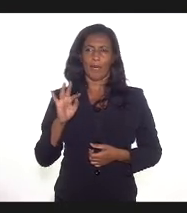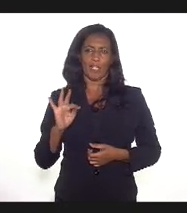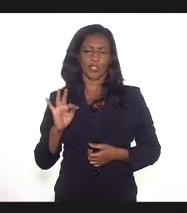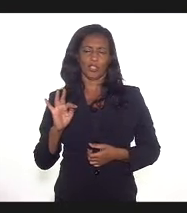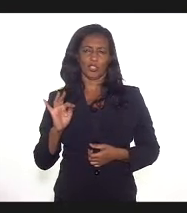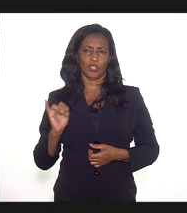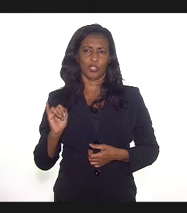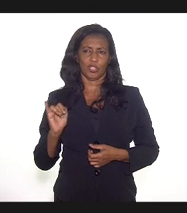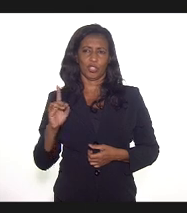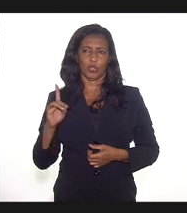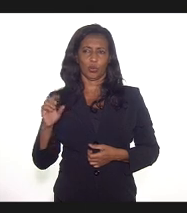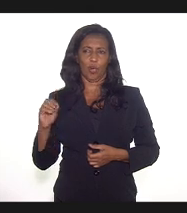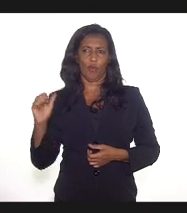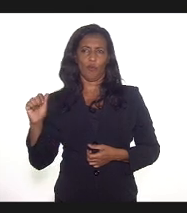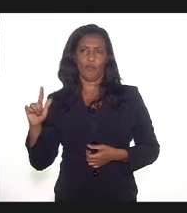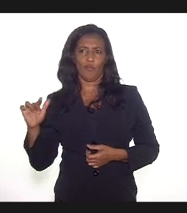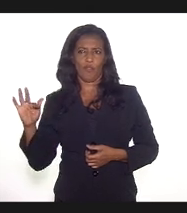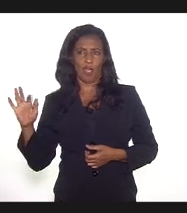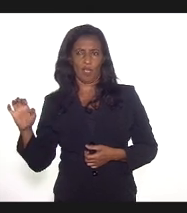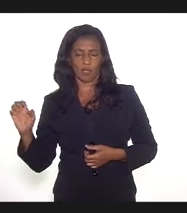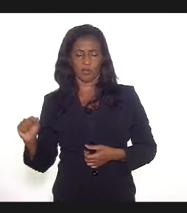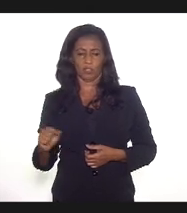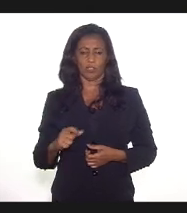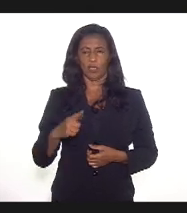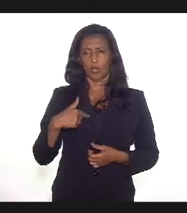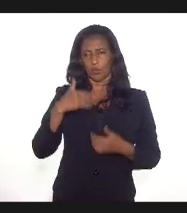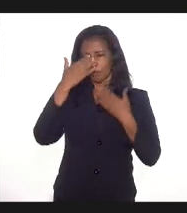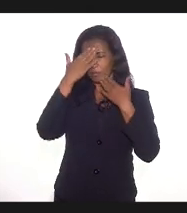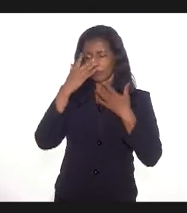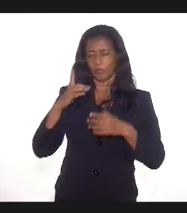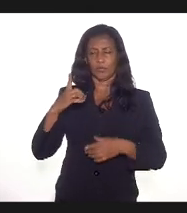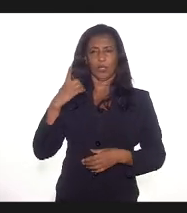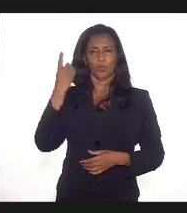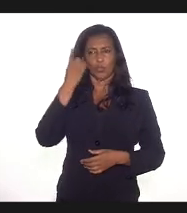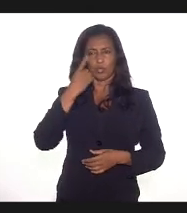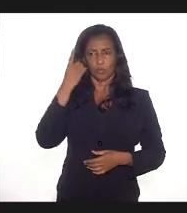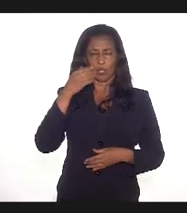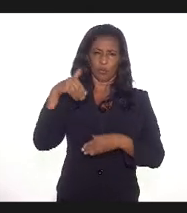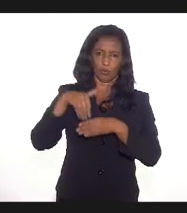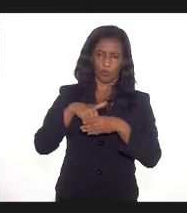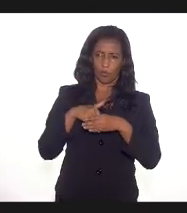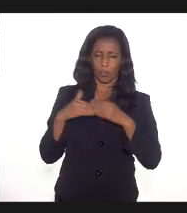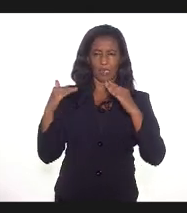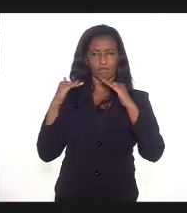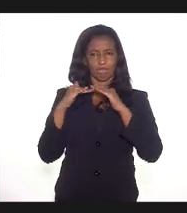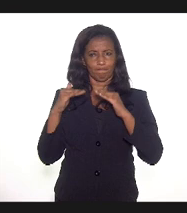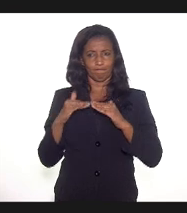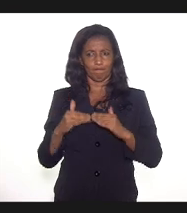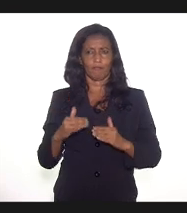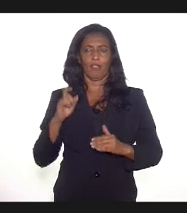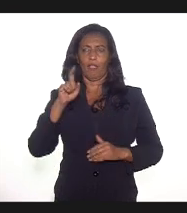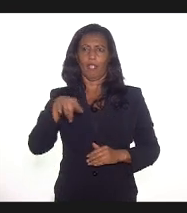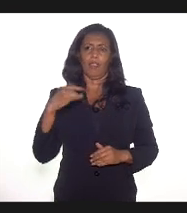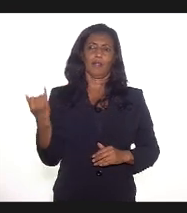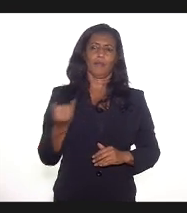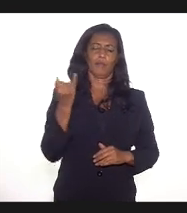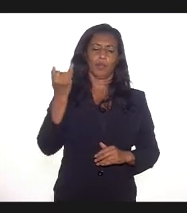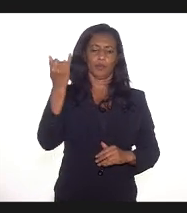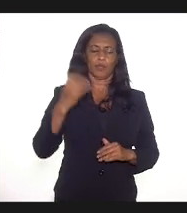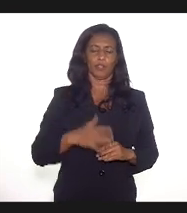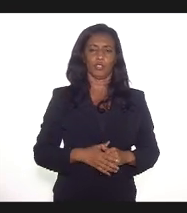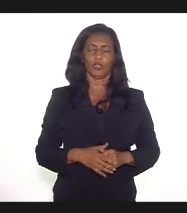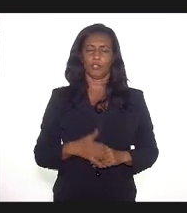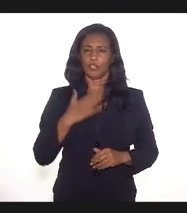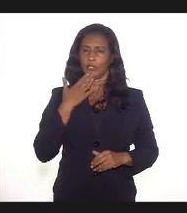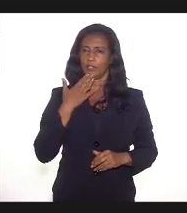queria agradecer a todos os deputados, né, que votaram a favor. Isso é uma coisa muito importante. Nós estamos